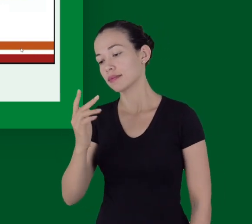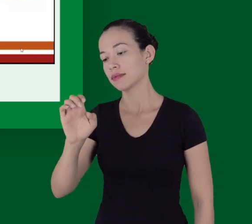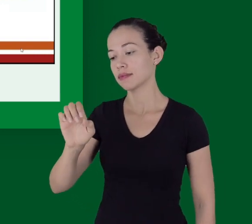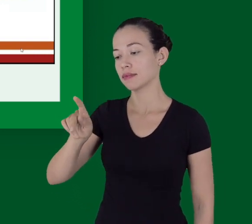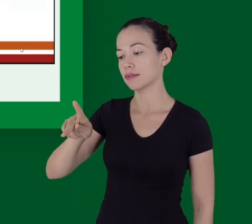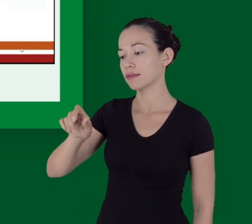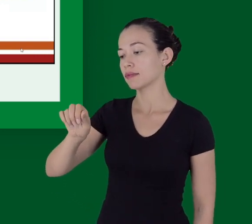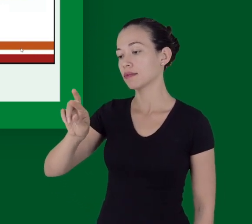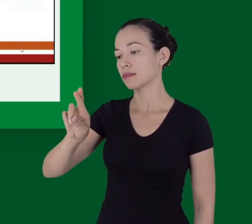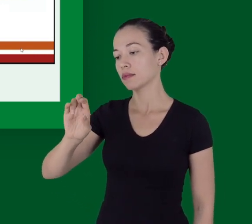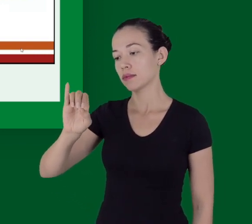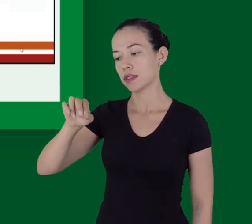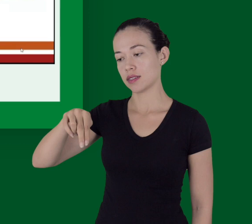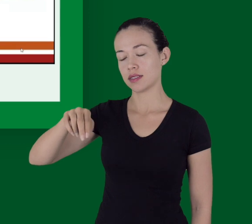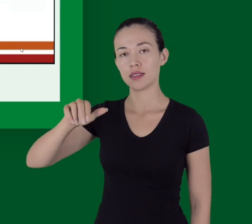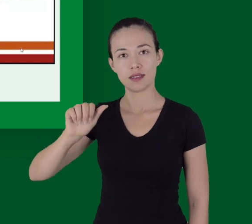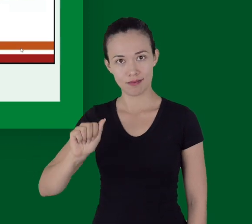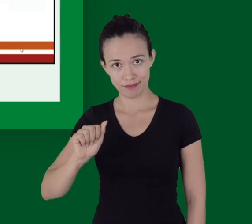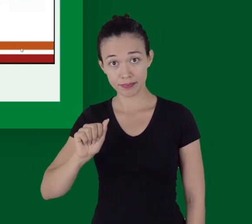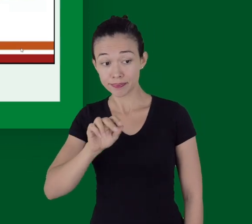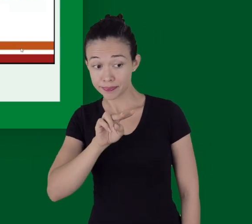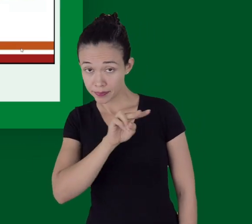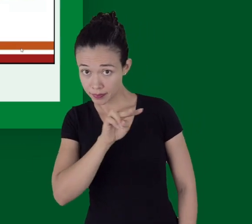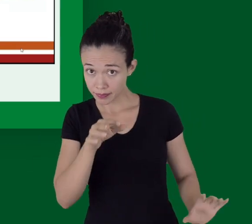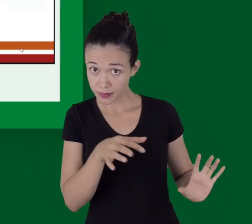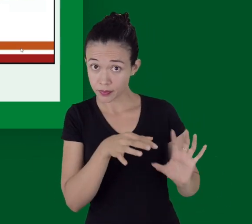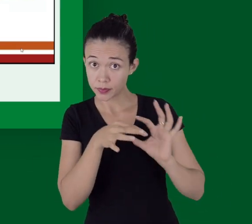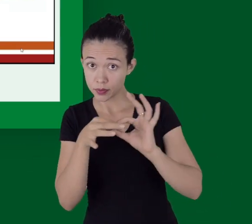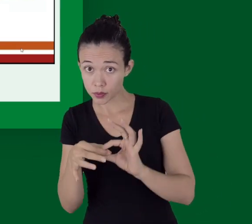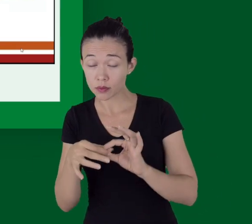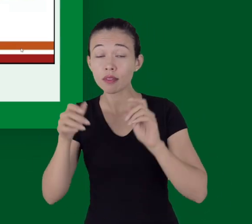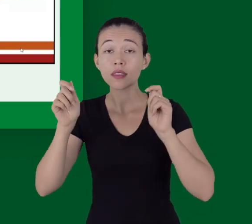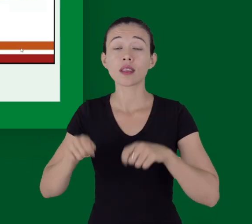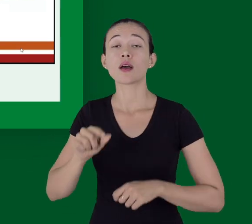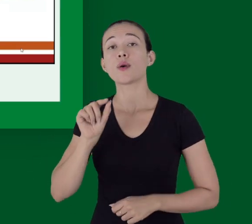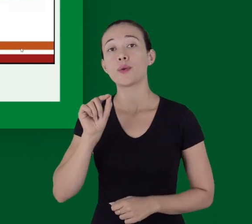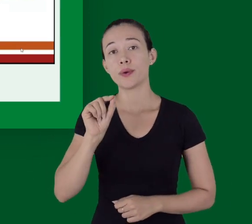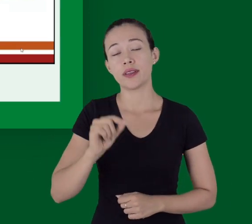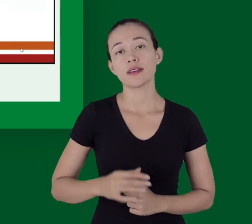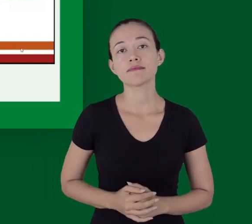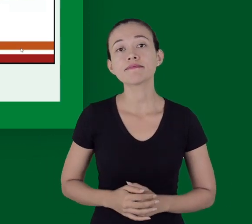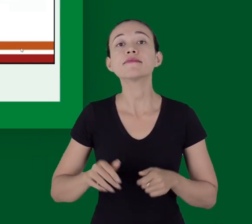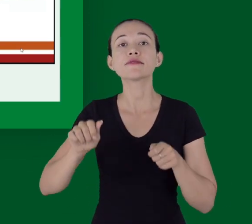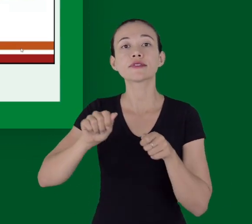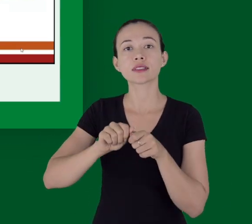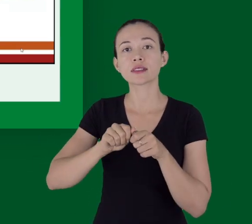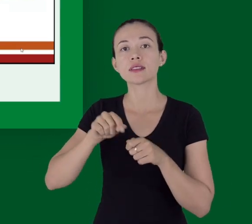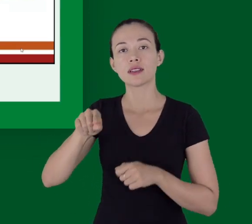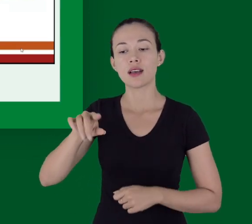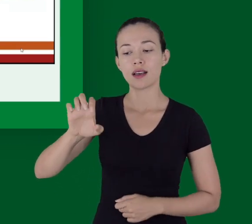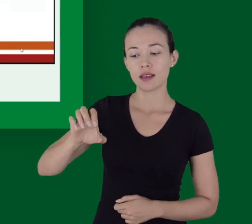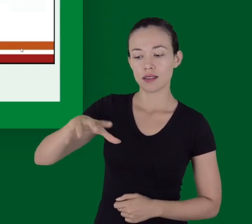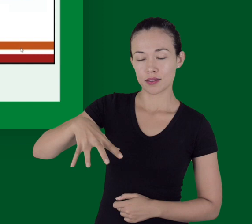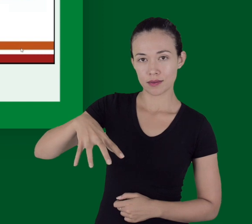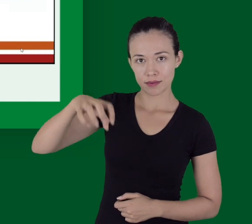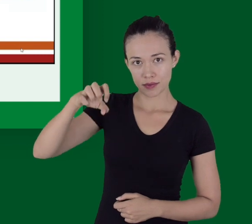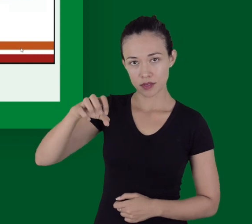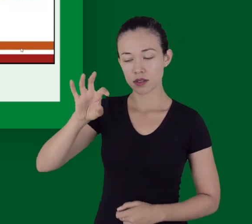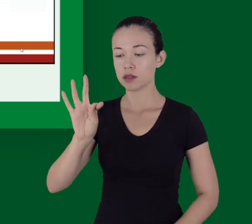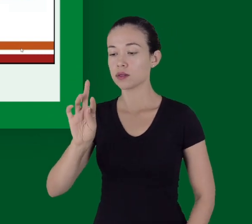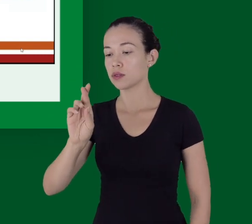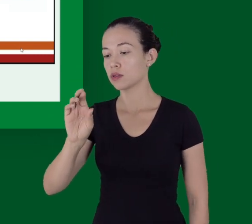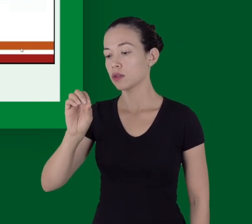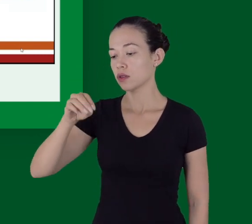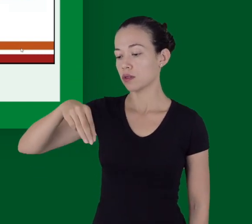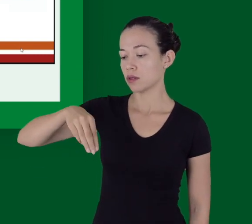formação desse coágulo. Se você agir em todos os lados, você pode evitar que essa artéria obstrua e essa